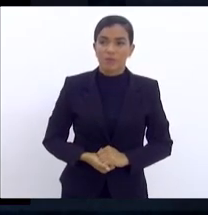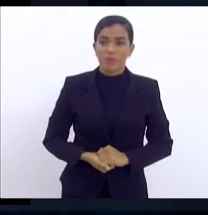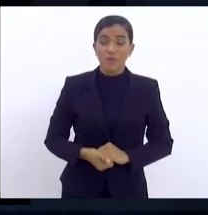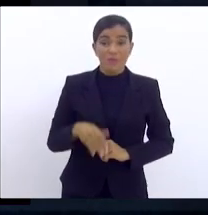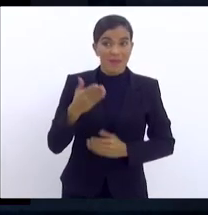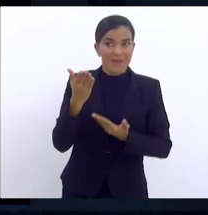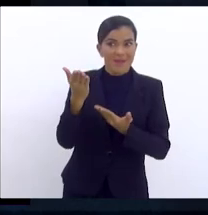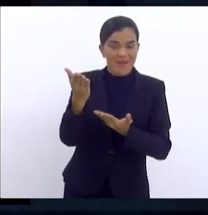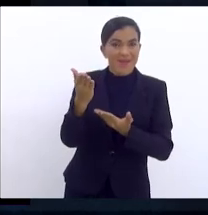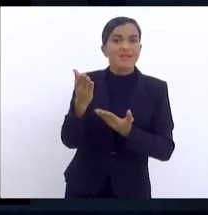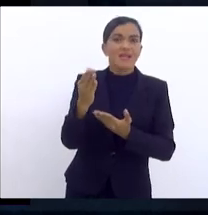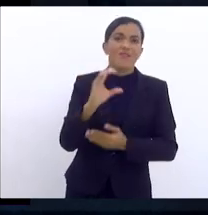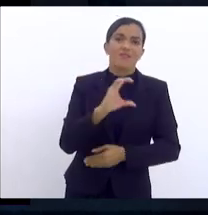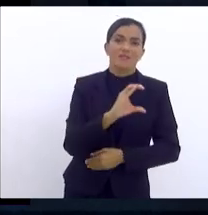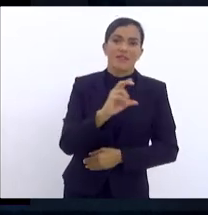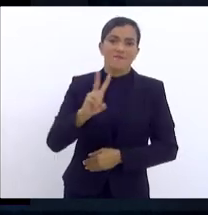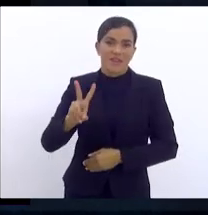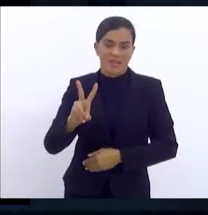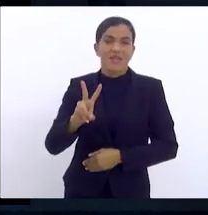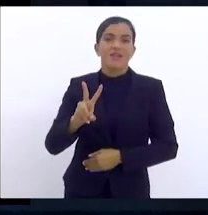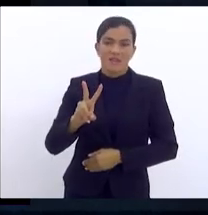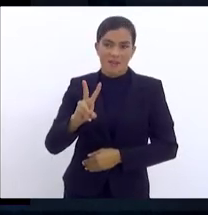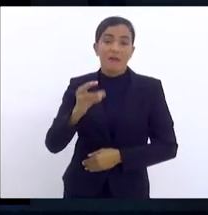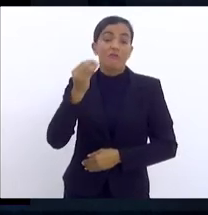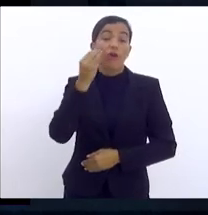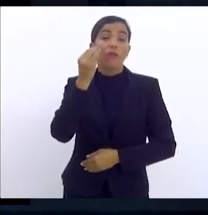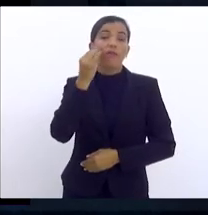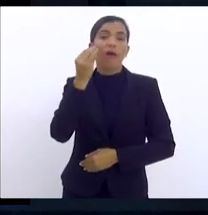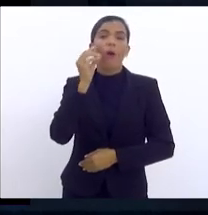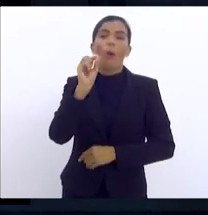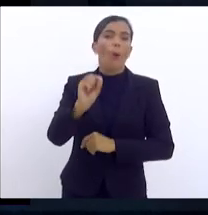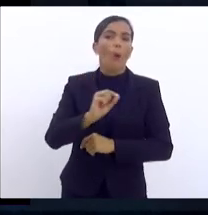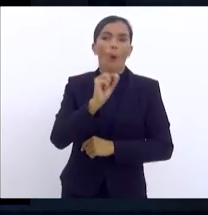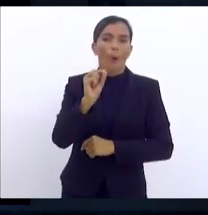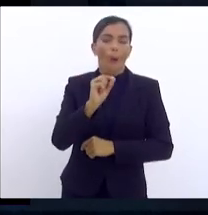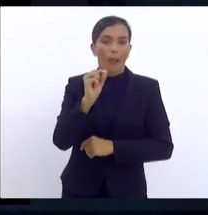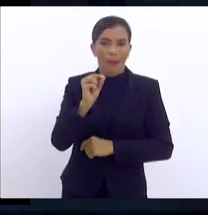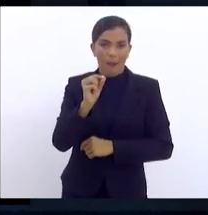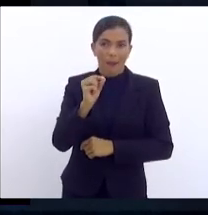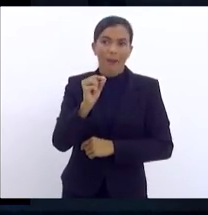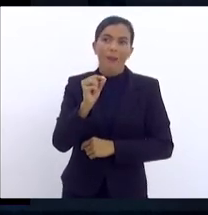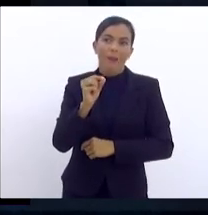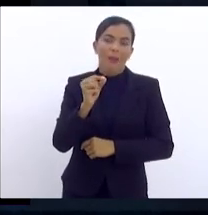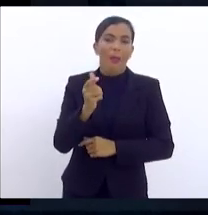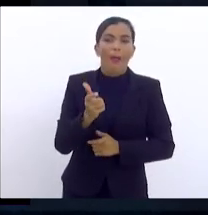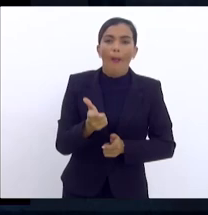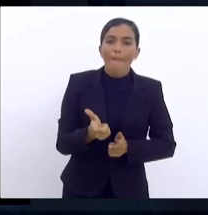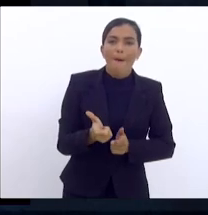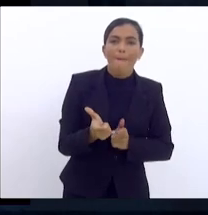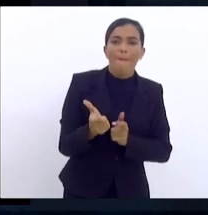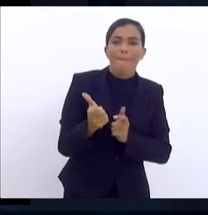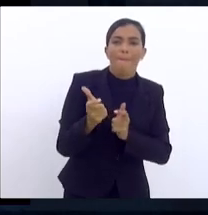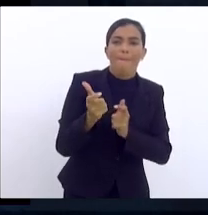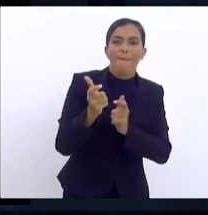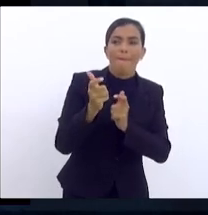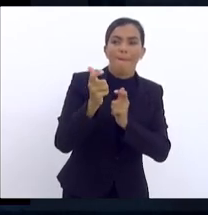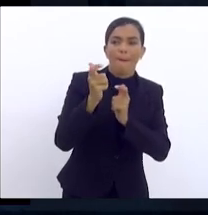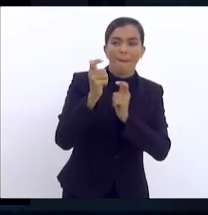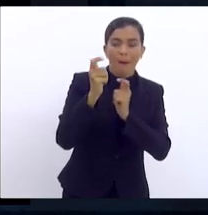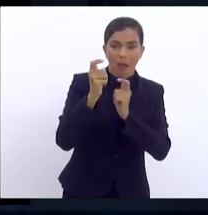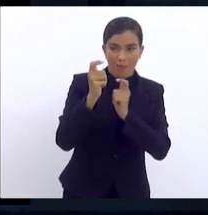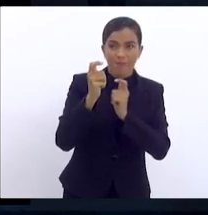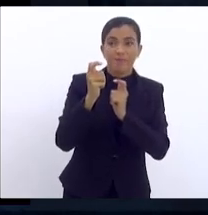Esse aí foi o comando vermelho só sabe que foi para tentar dar uma resposta para que eles não invadissem e fizeram uma